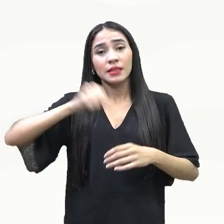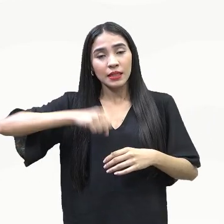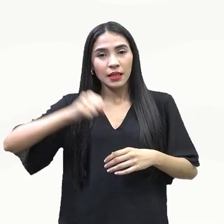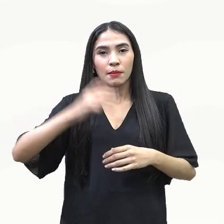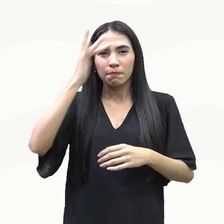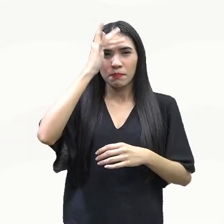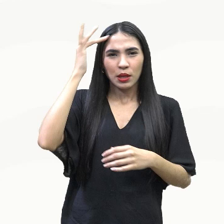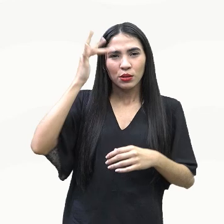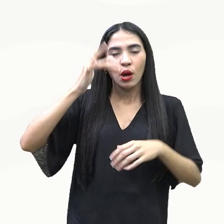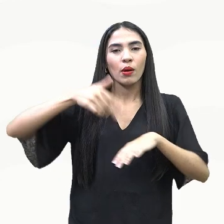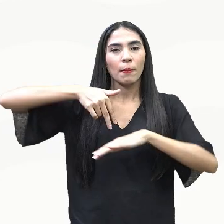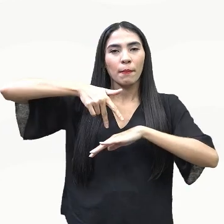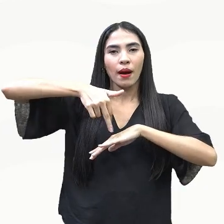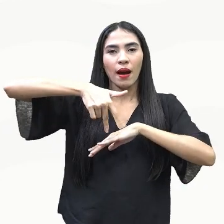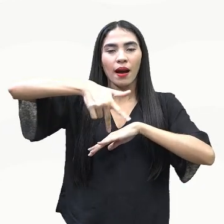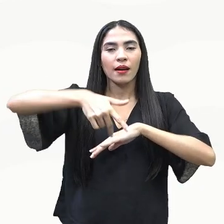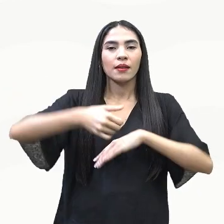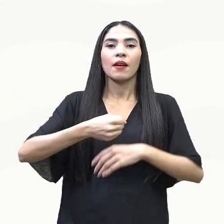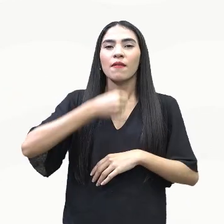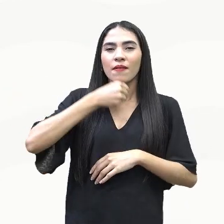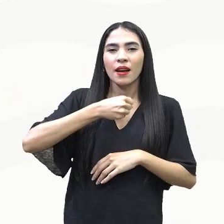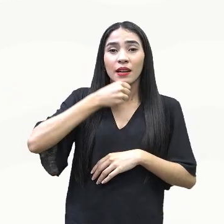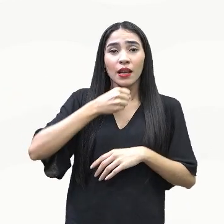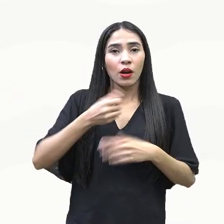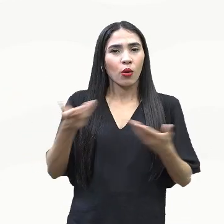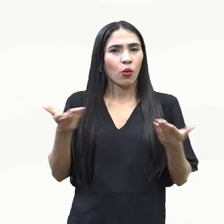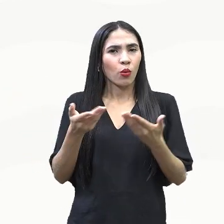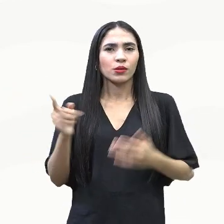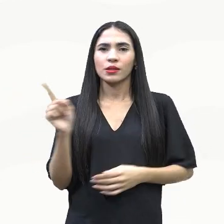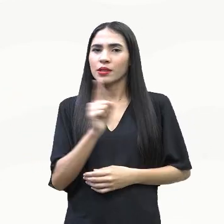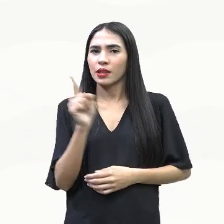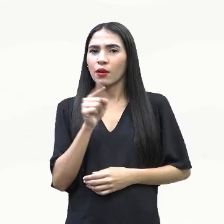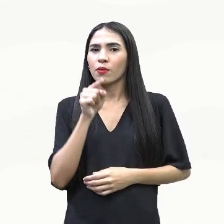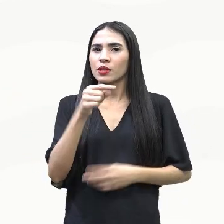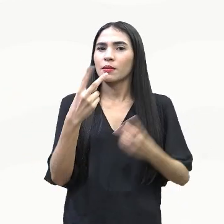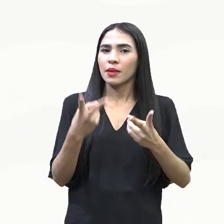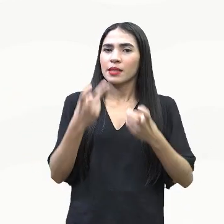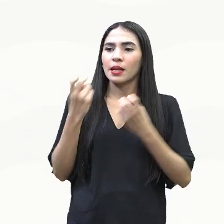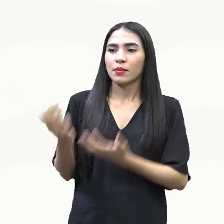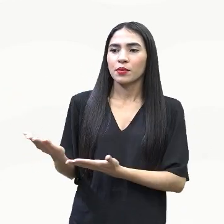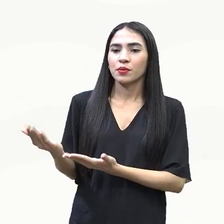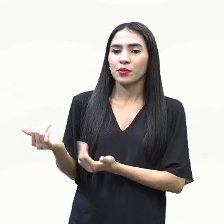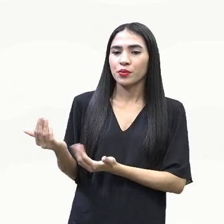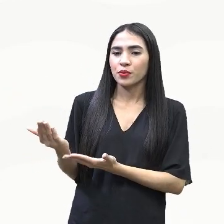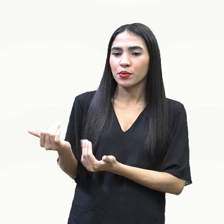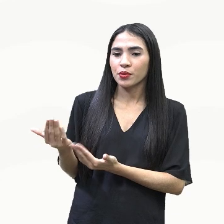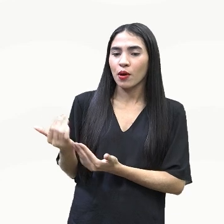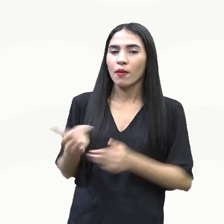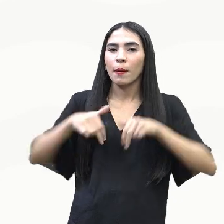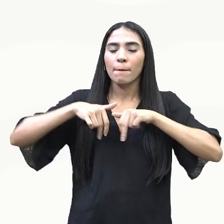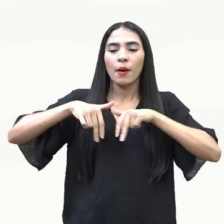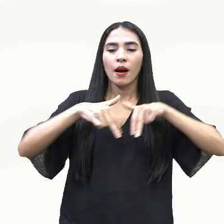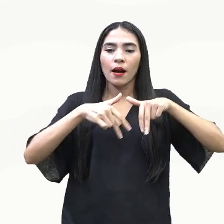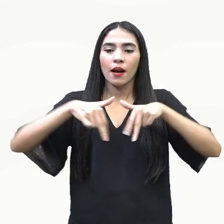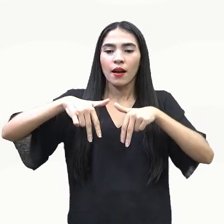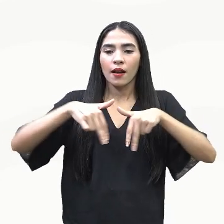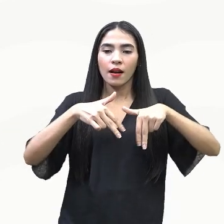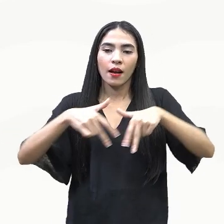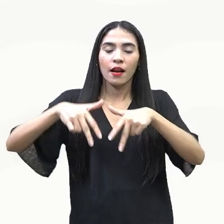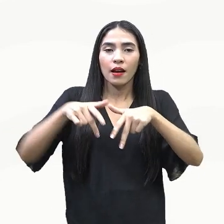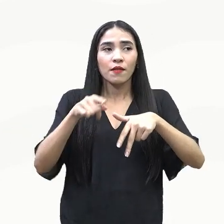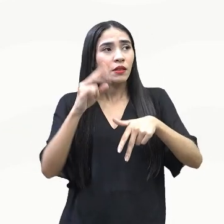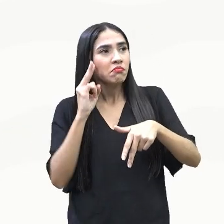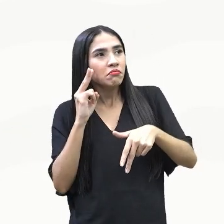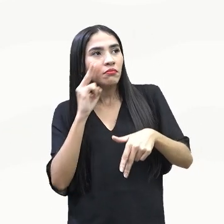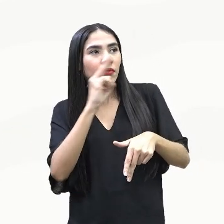eram mais pessoas idosas, hoje não. Hoje a gente vê até pessoas jovens, né, andando na rua, e você